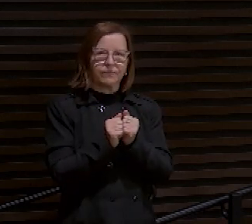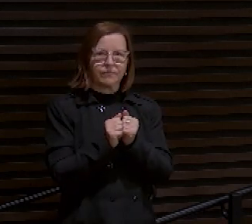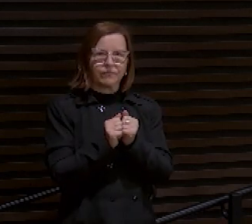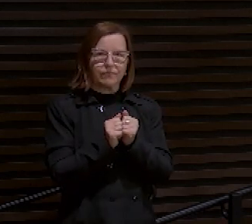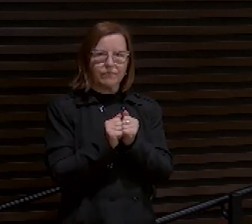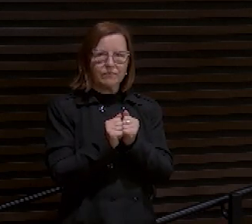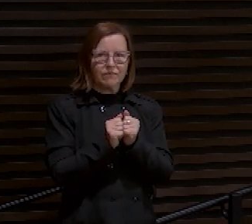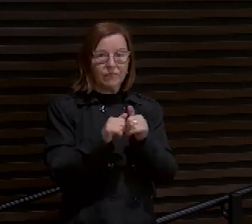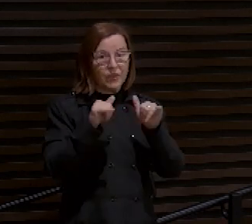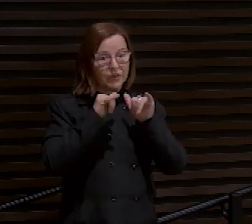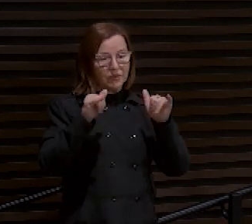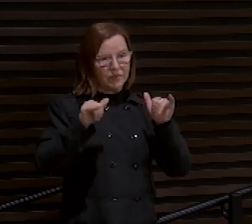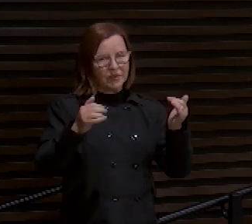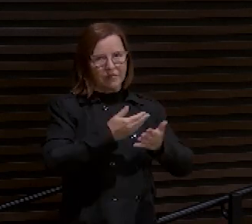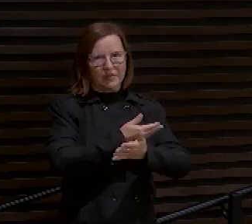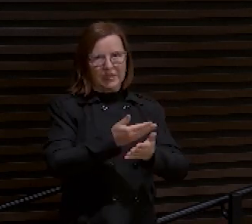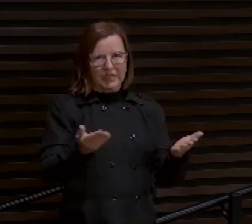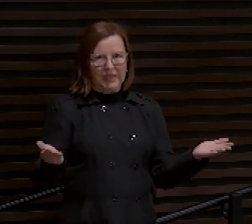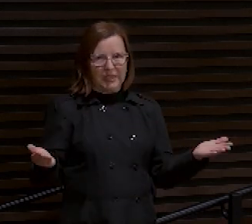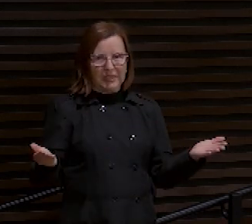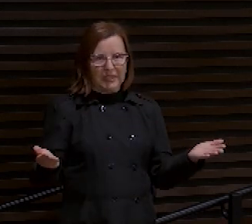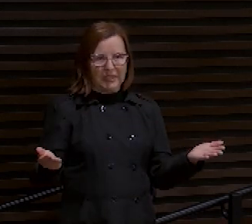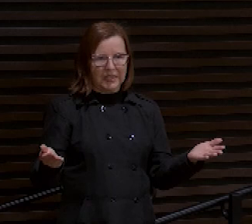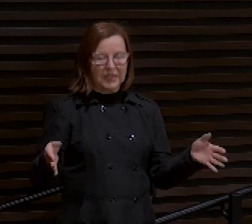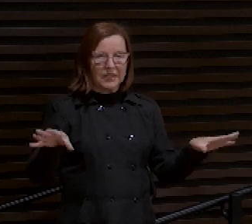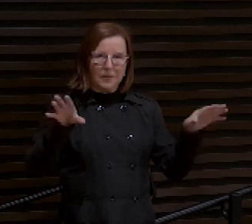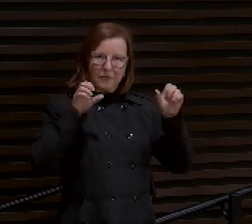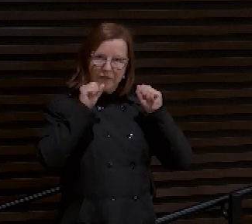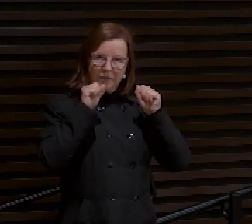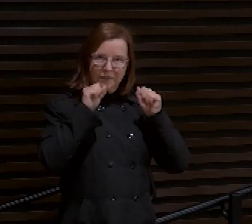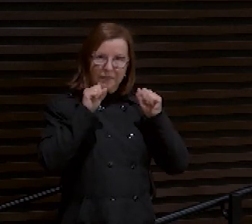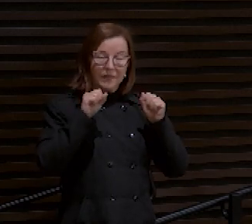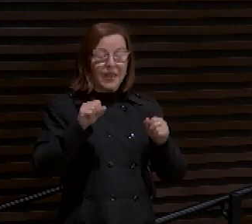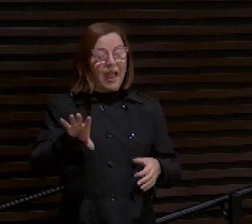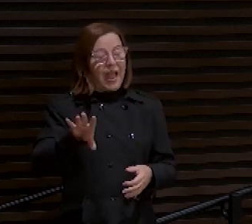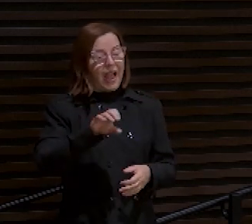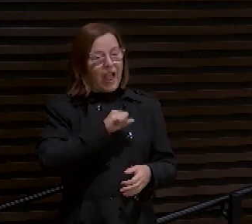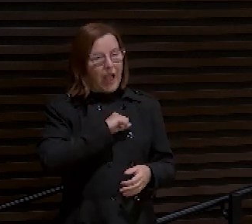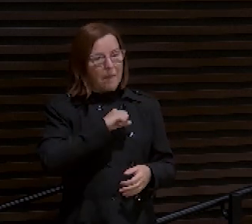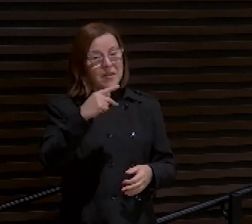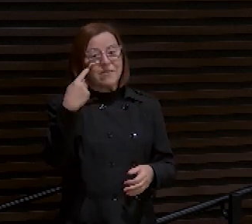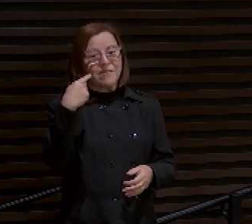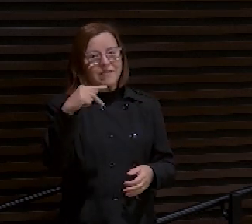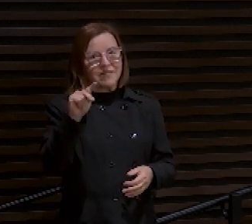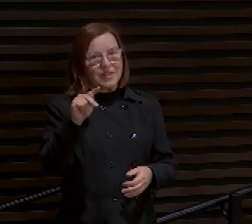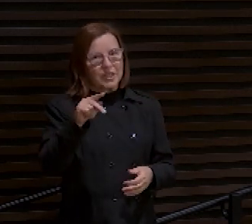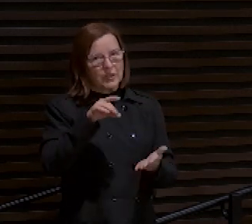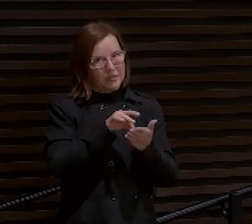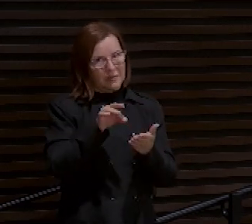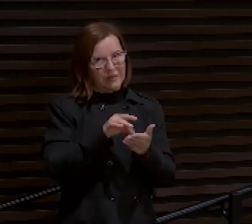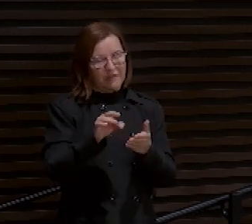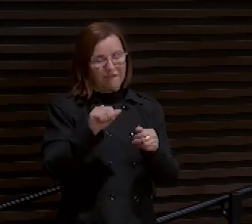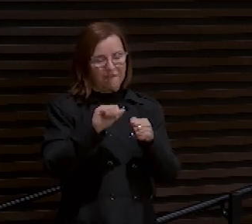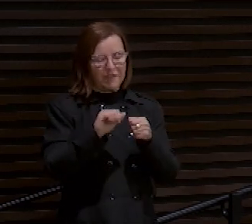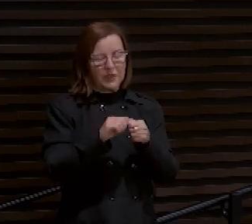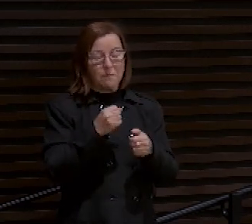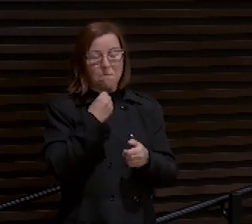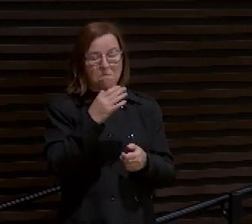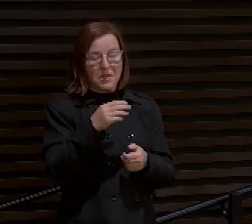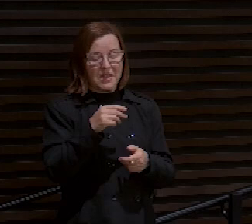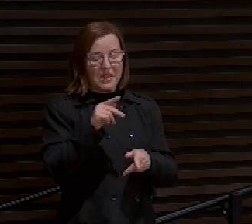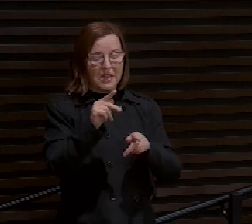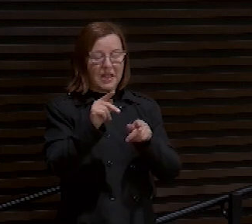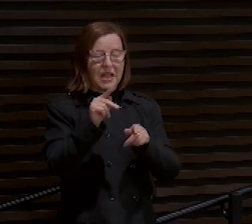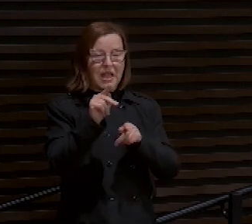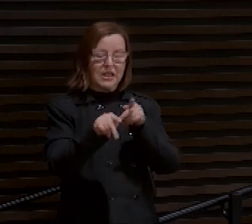Digo-vos, porém, a vós outros, que me ouvis, amai os vossos inimigos, fazei o bem aos que vos